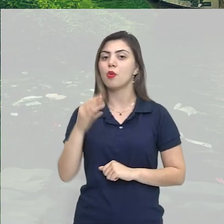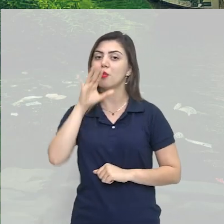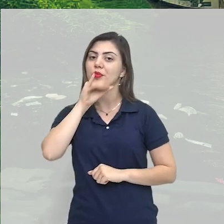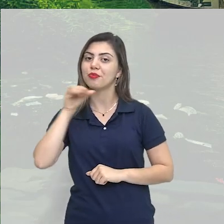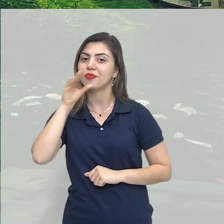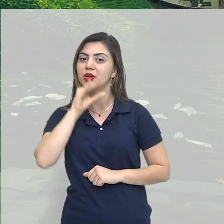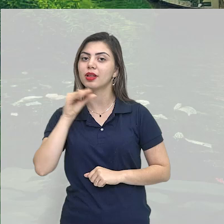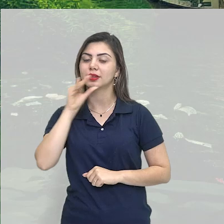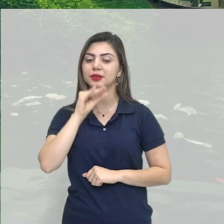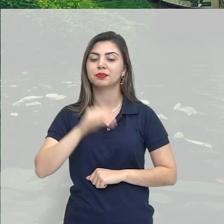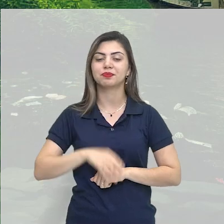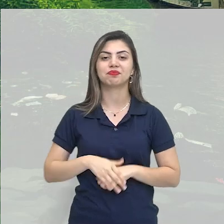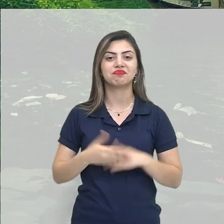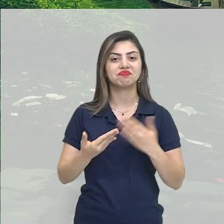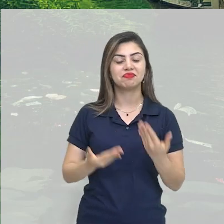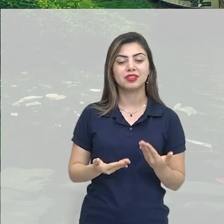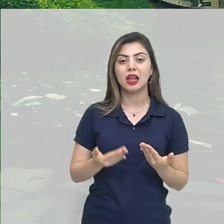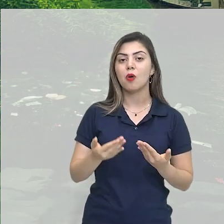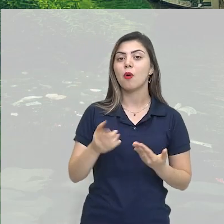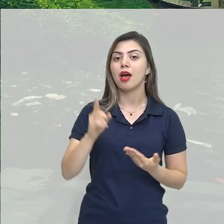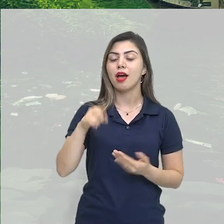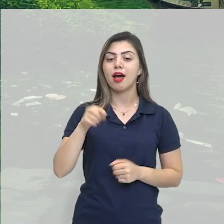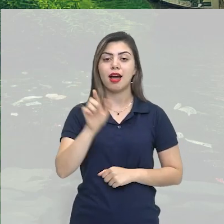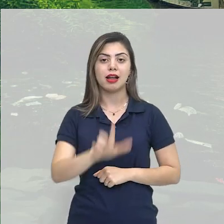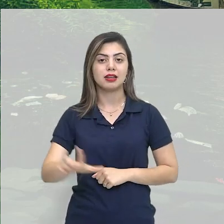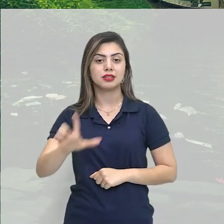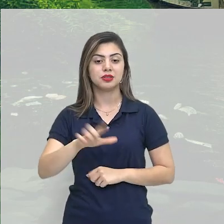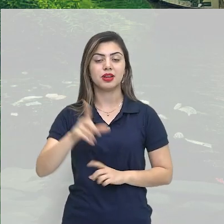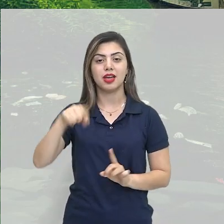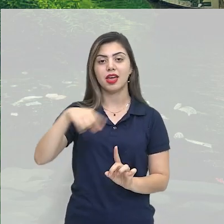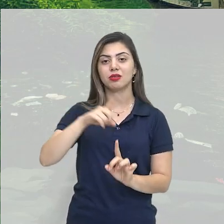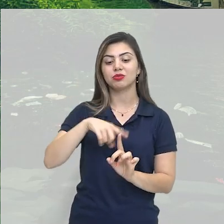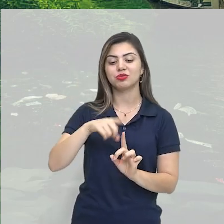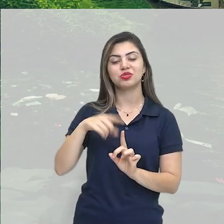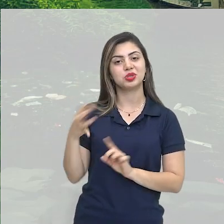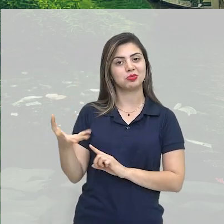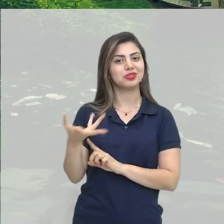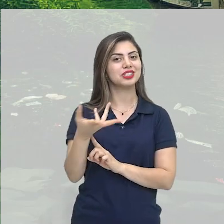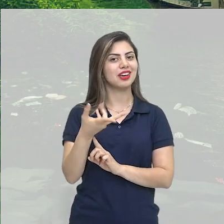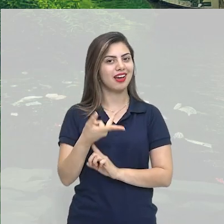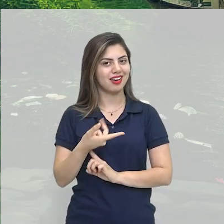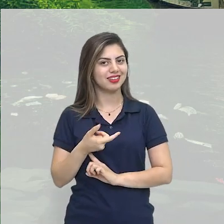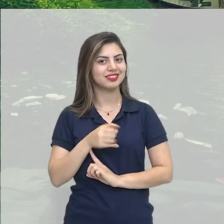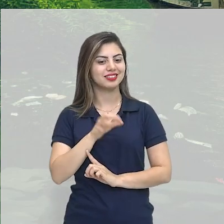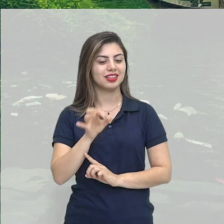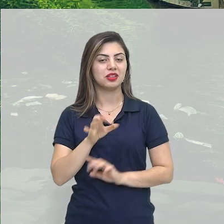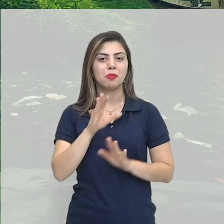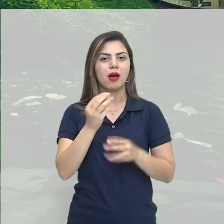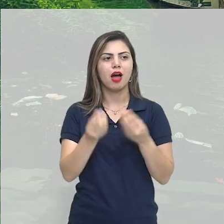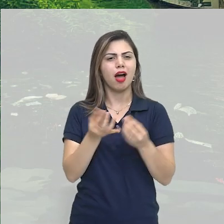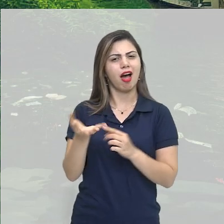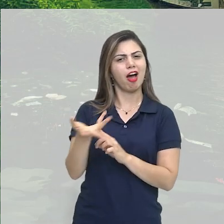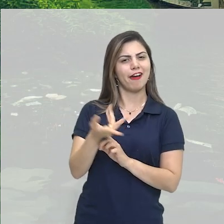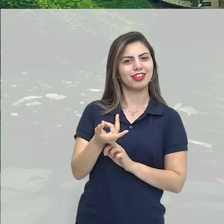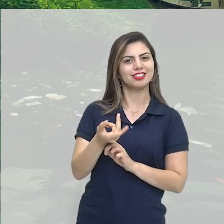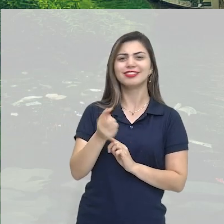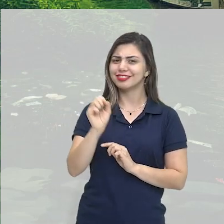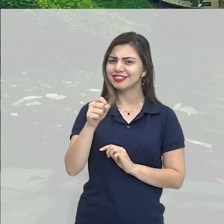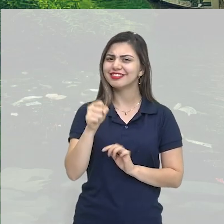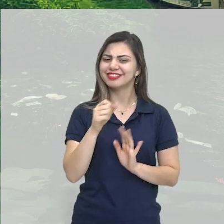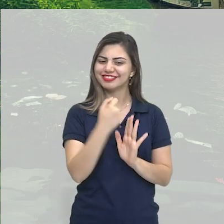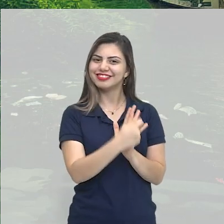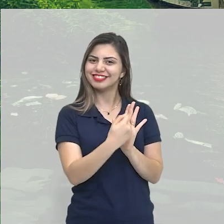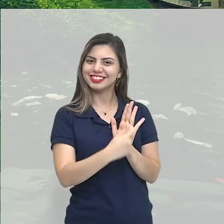falada. Então, a literatura, ela é um tipo de arte, né, a arte escrita.